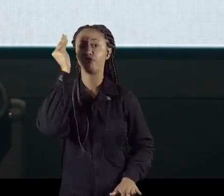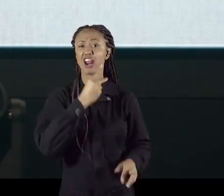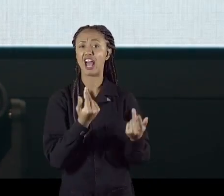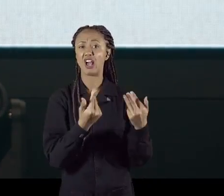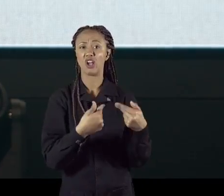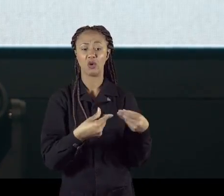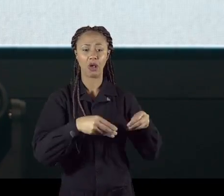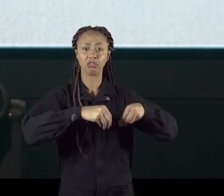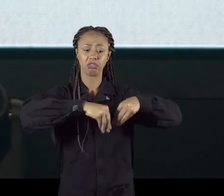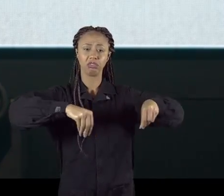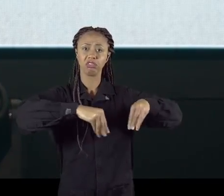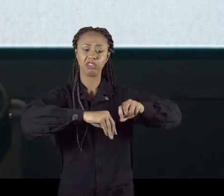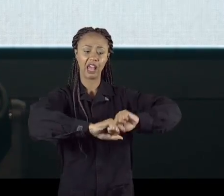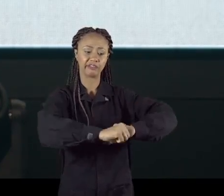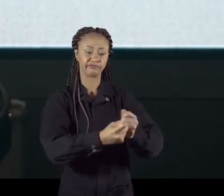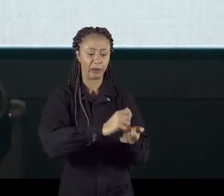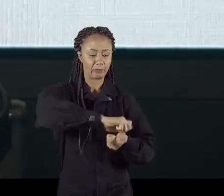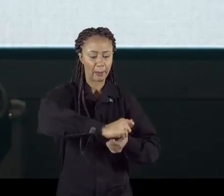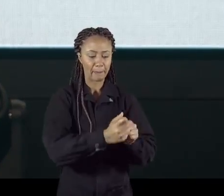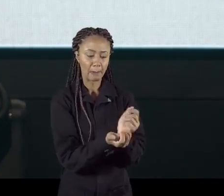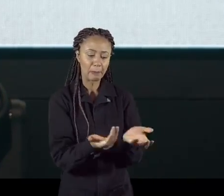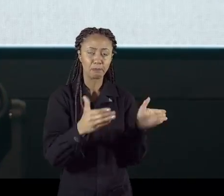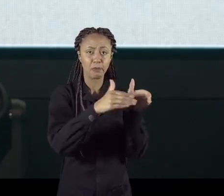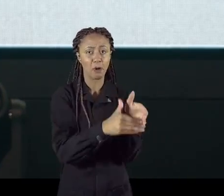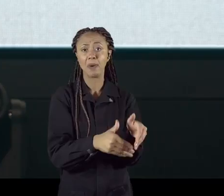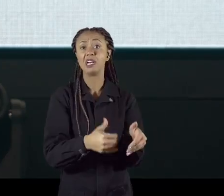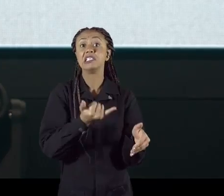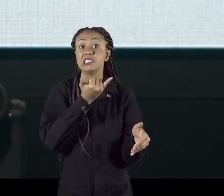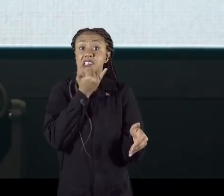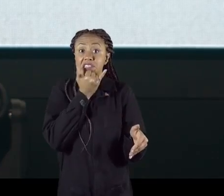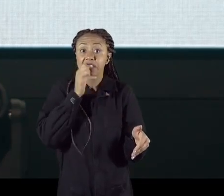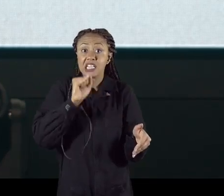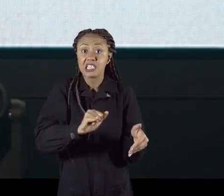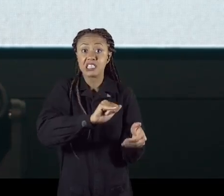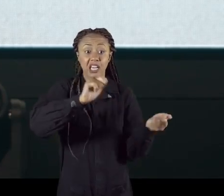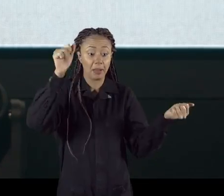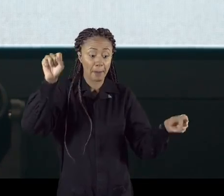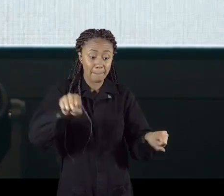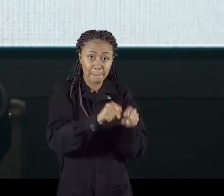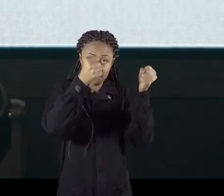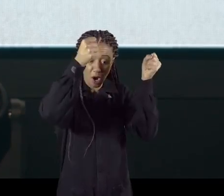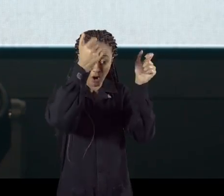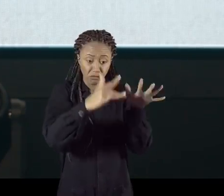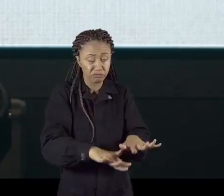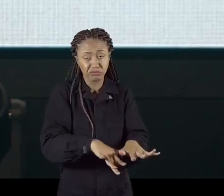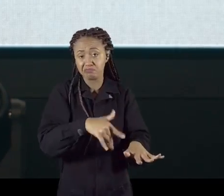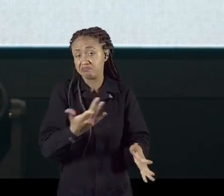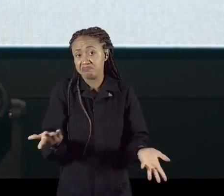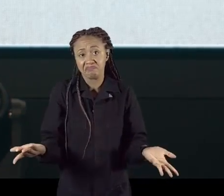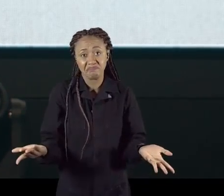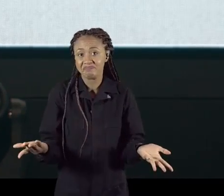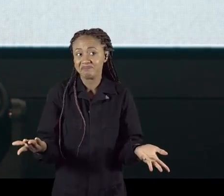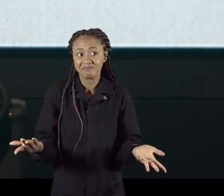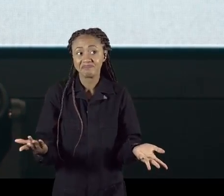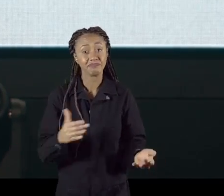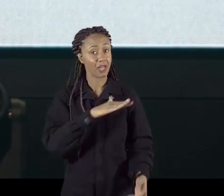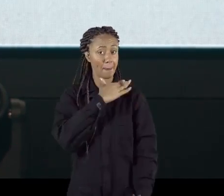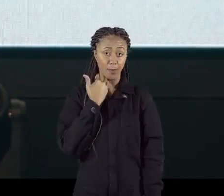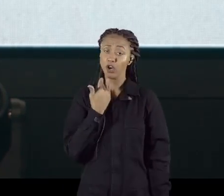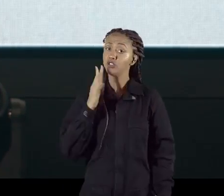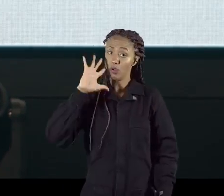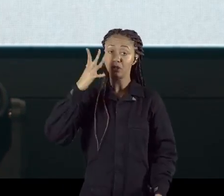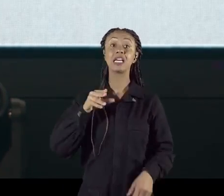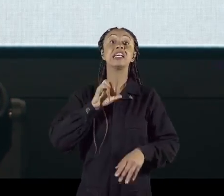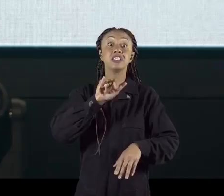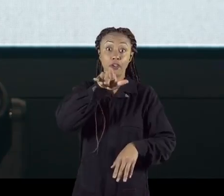em pó vai voltar para o pó o link a morte inexorável irmãos a menos